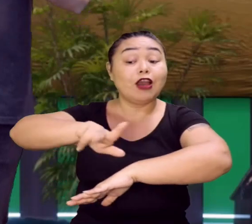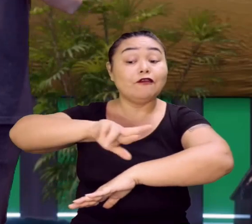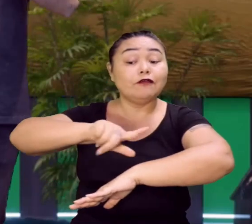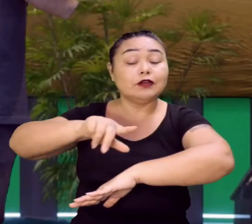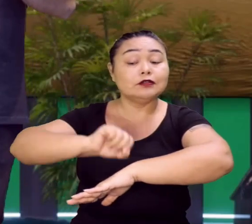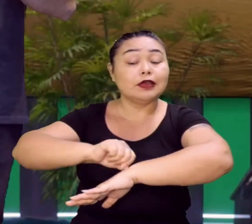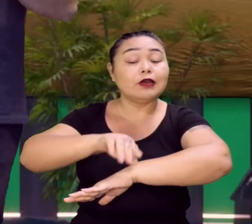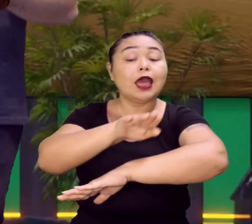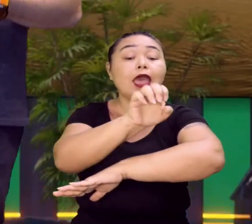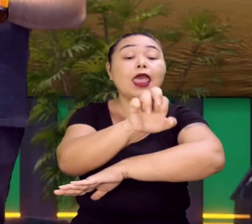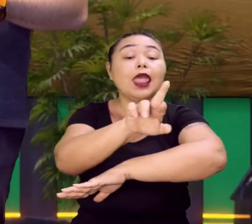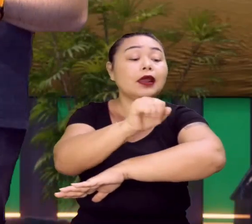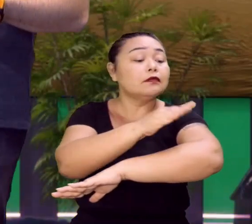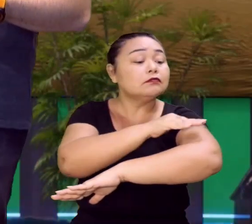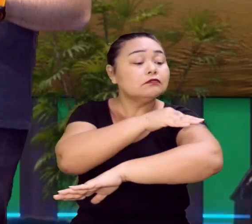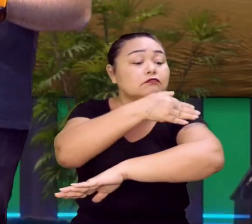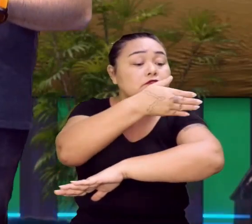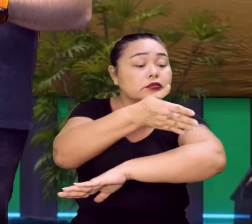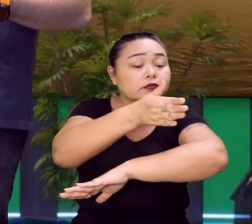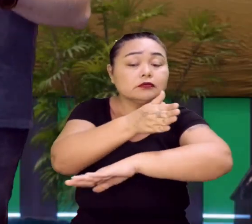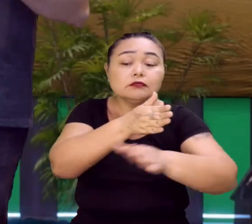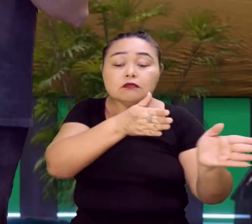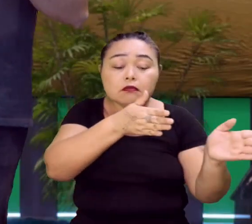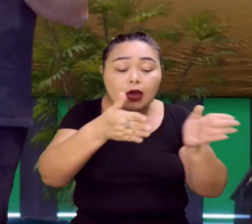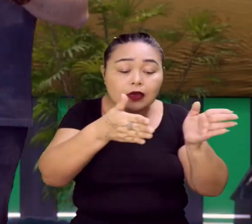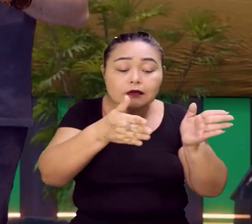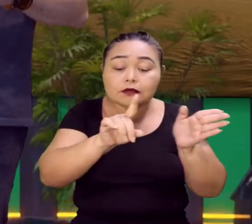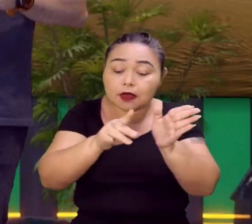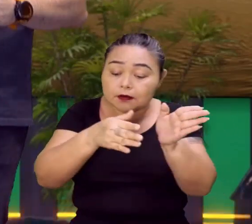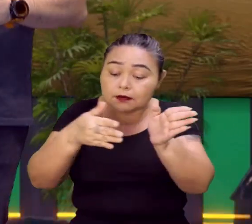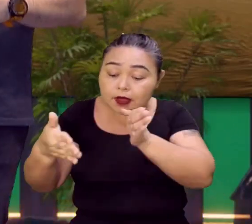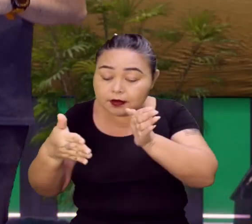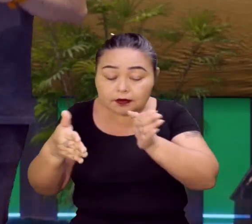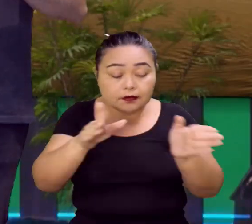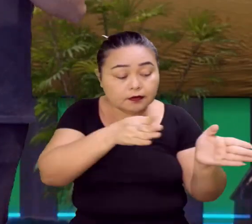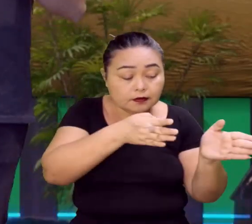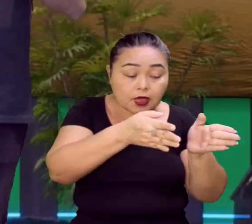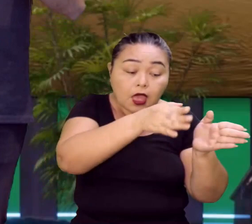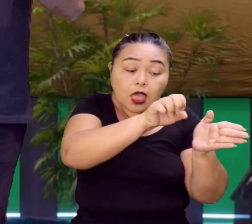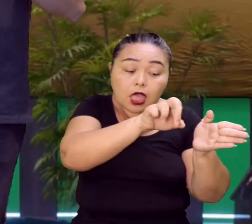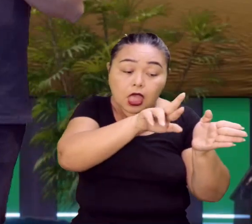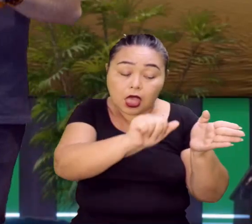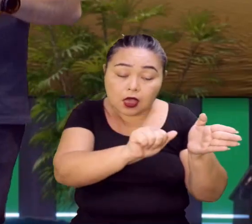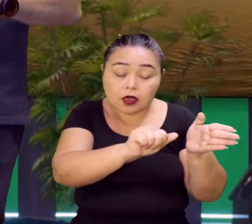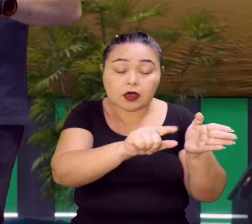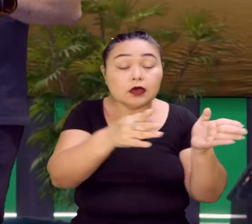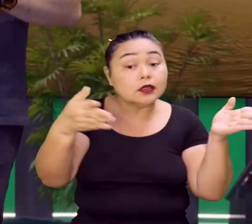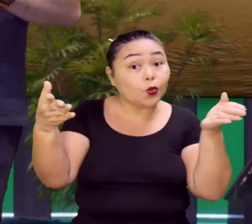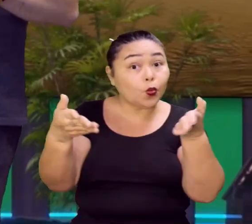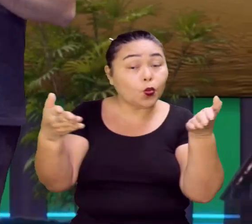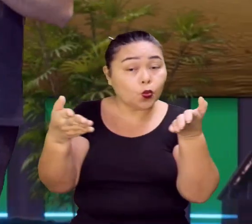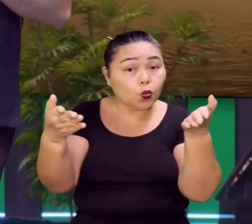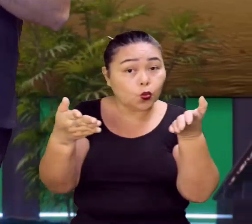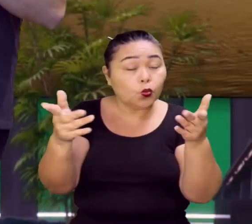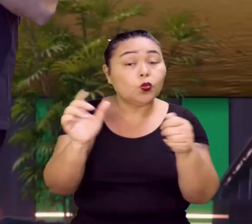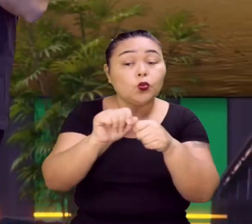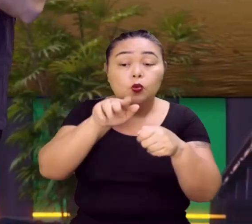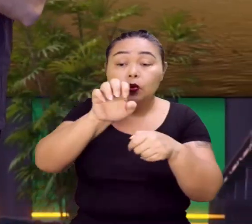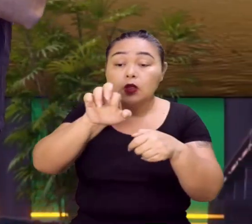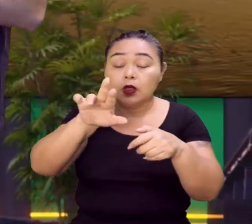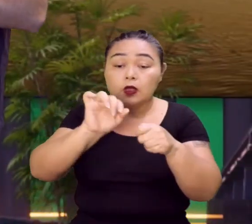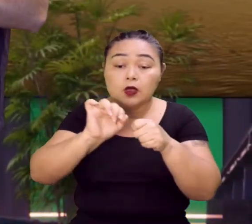por eras ou períodos, beleza? Isso. Também tem períodos. Por exemplo, nossa era atual é a nossa